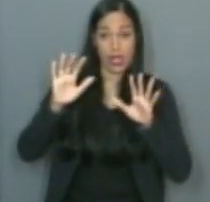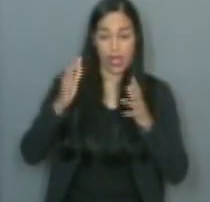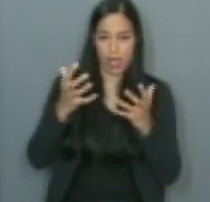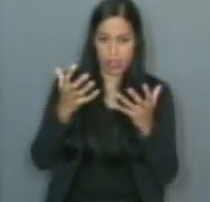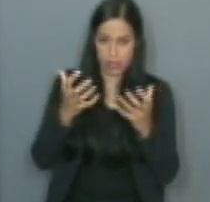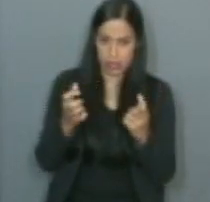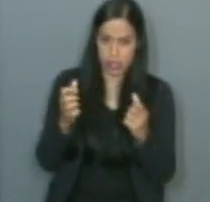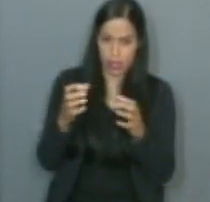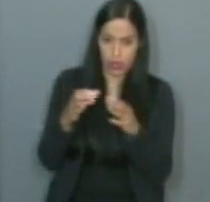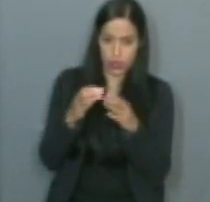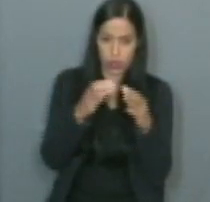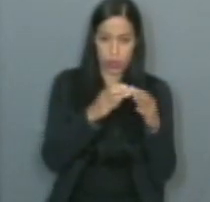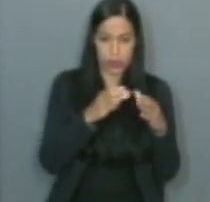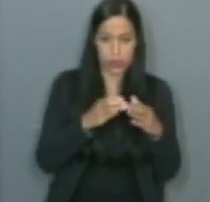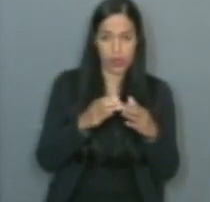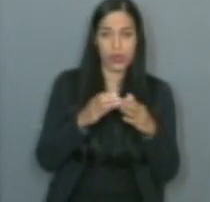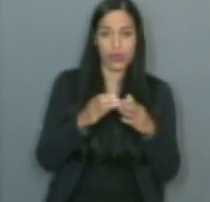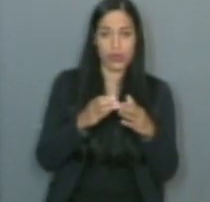casa? É isso que está acontecendo?